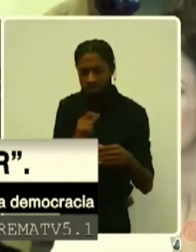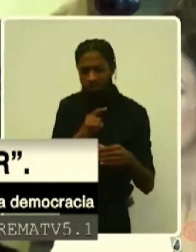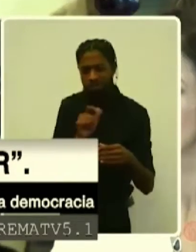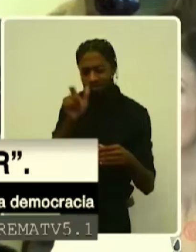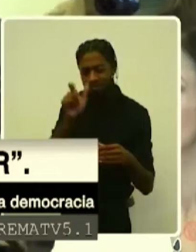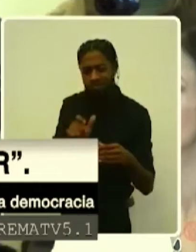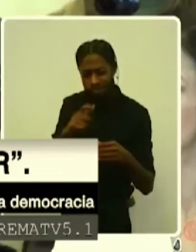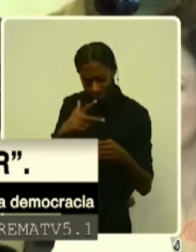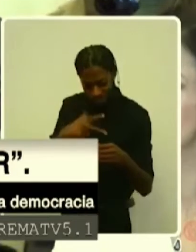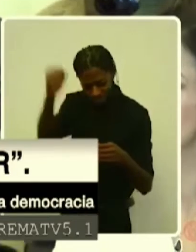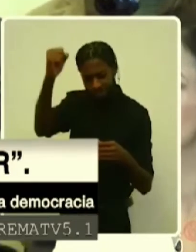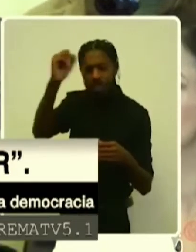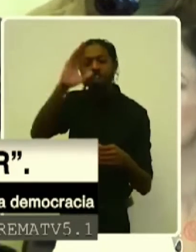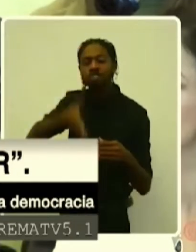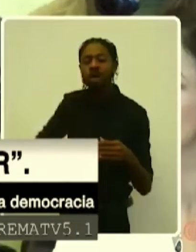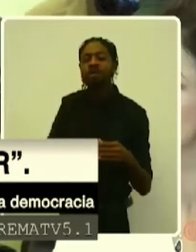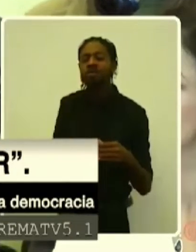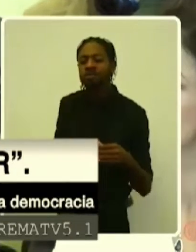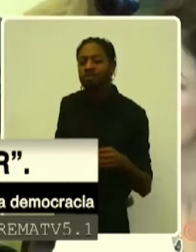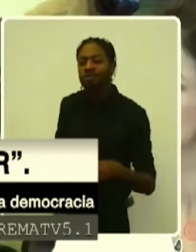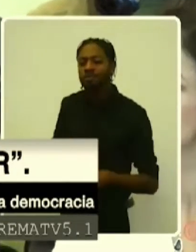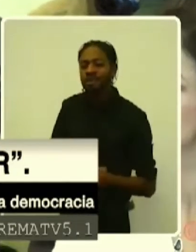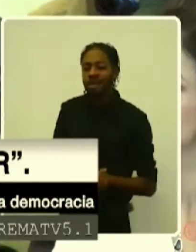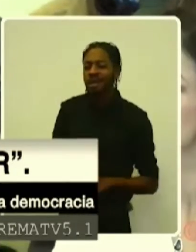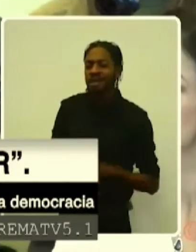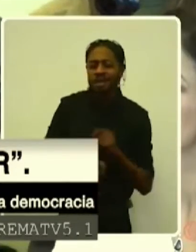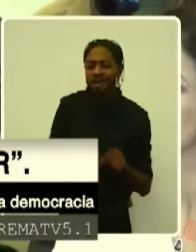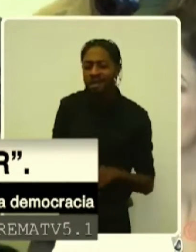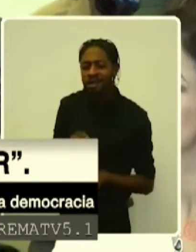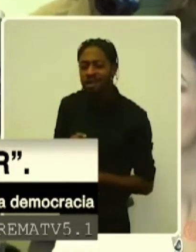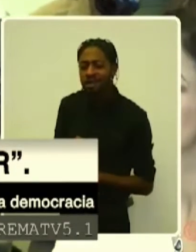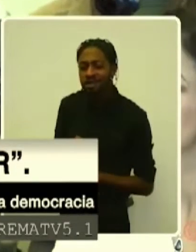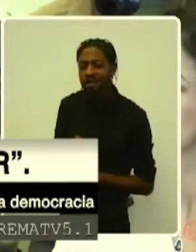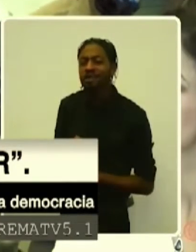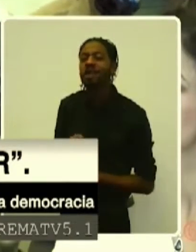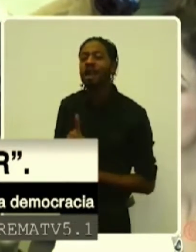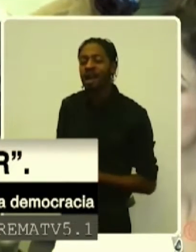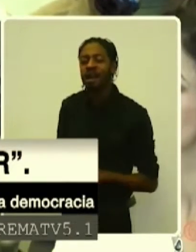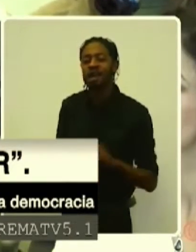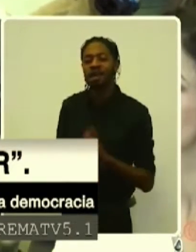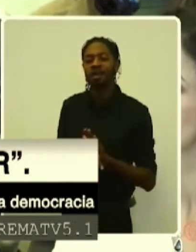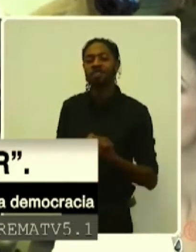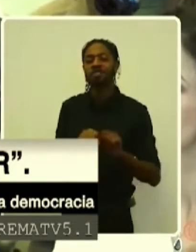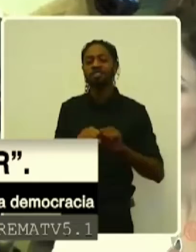Este vencedor é o sistema eleitoral brasileiro.